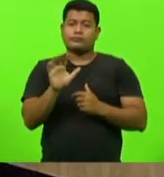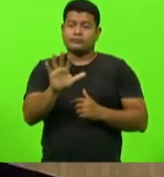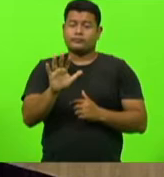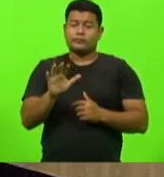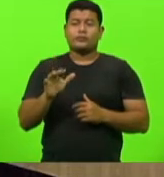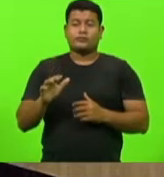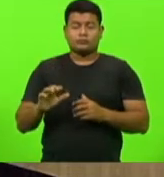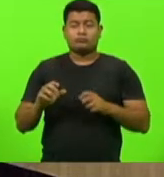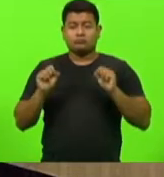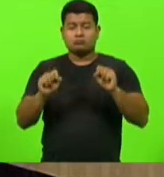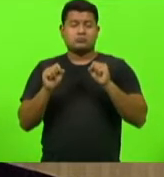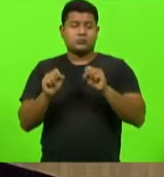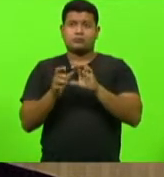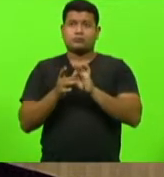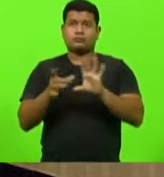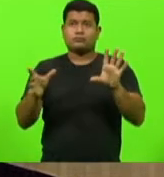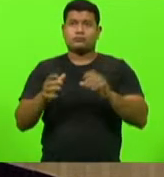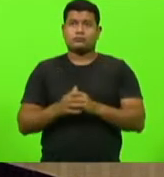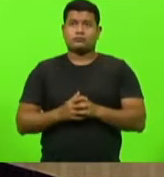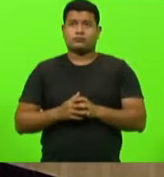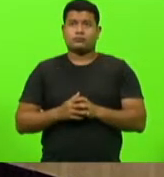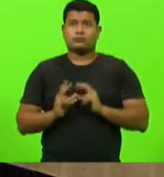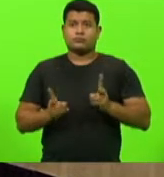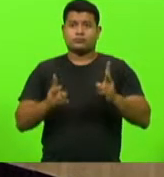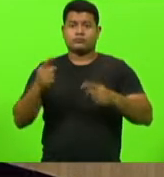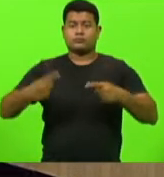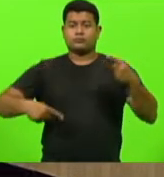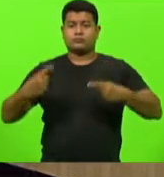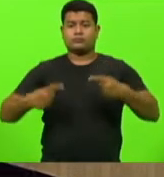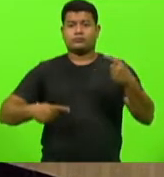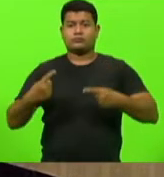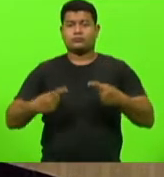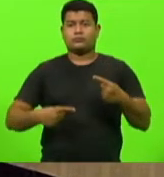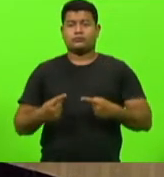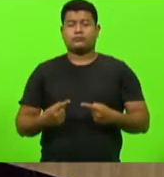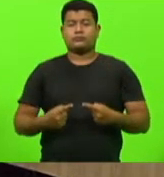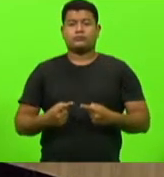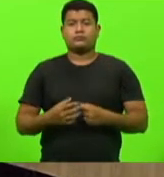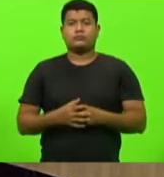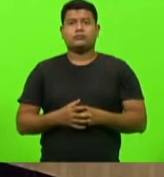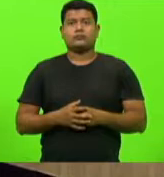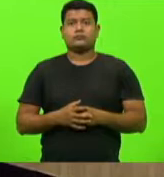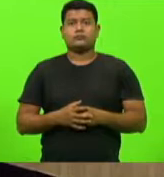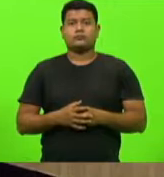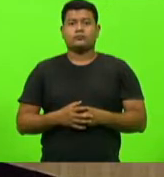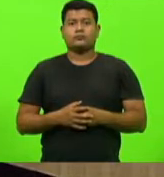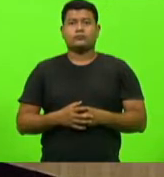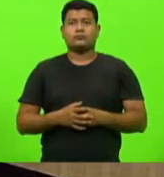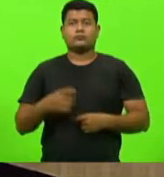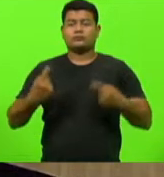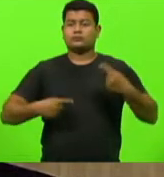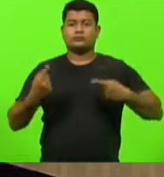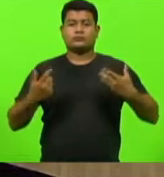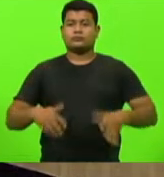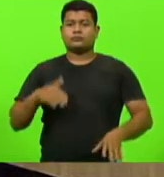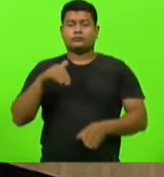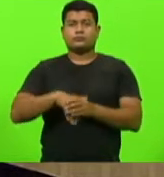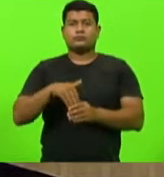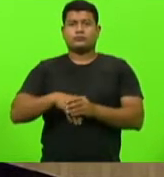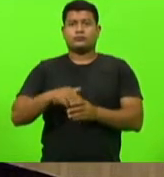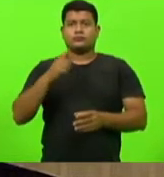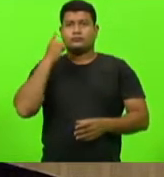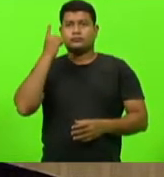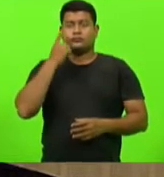Continua em discussão o pedido de informação do deputado Bruno. Não havendo quem queira discutir, em votação,